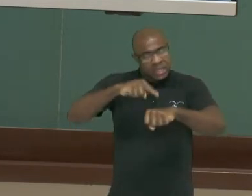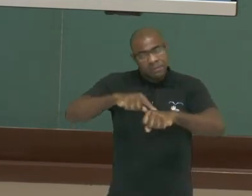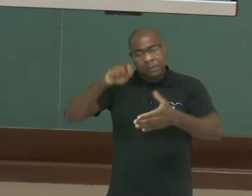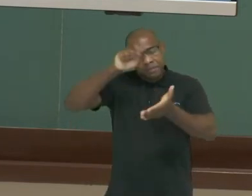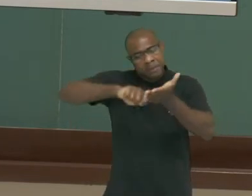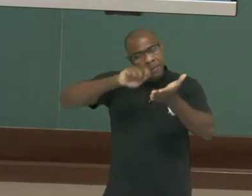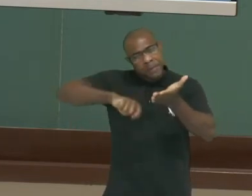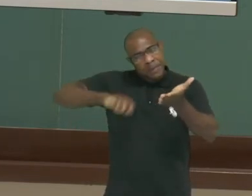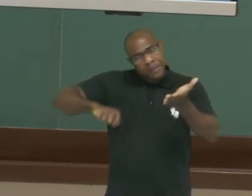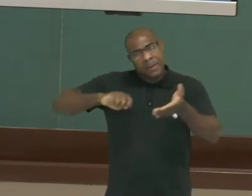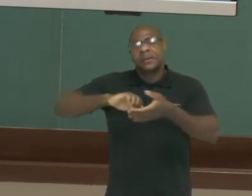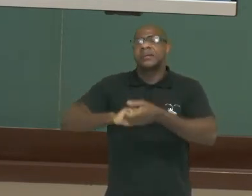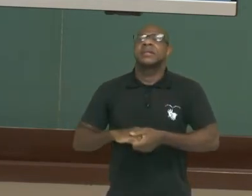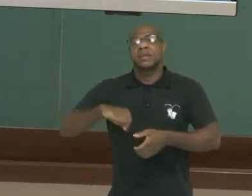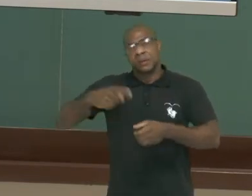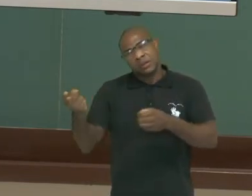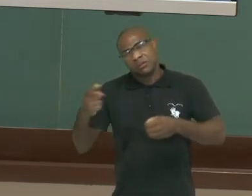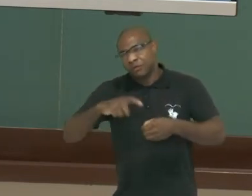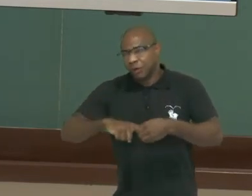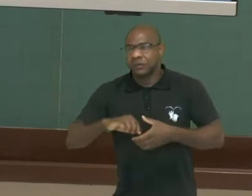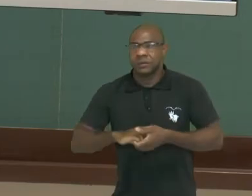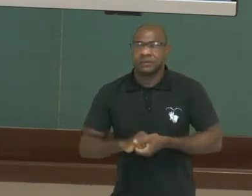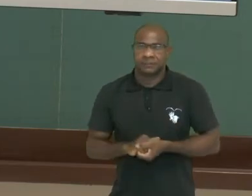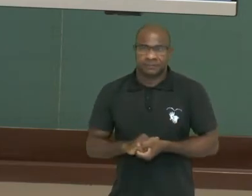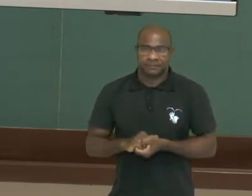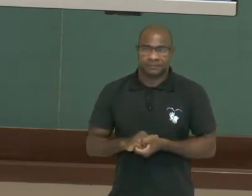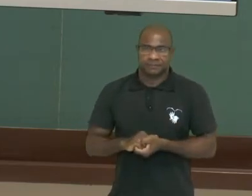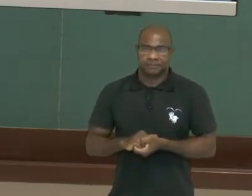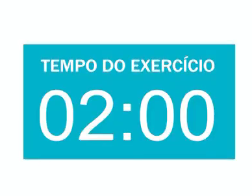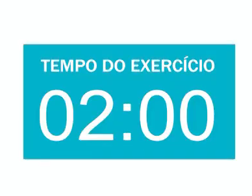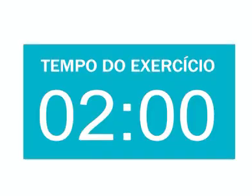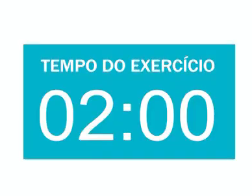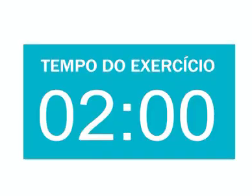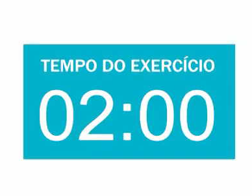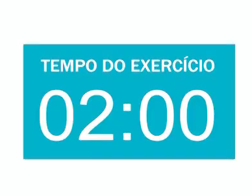essa atividade no teu caderno e a gente já volta para conferir a resposta. Até já!